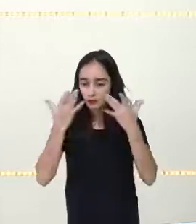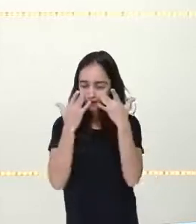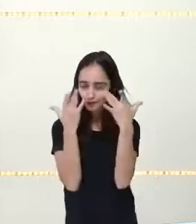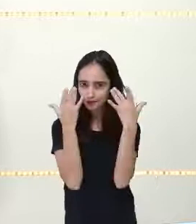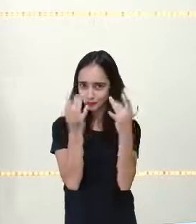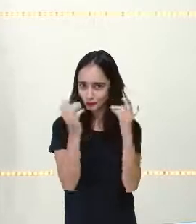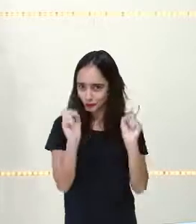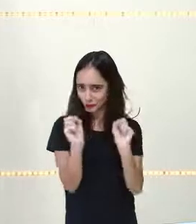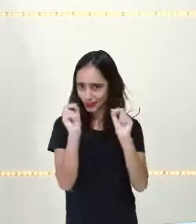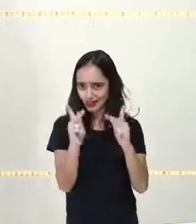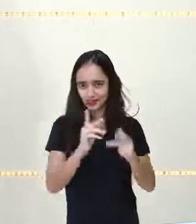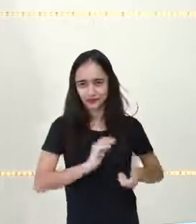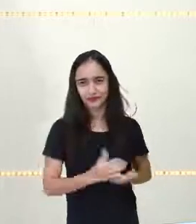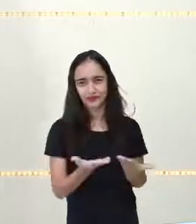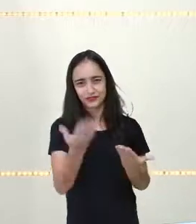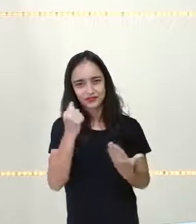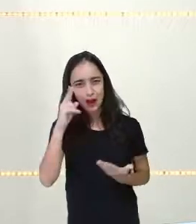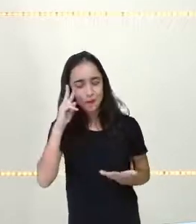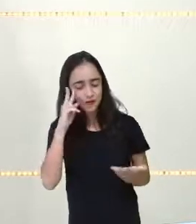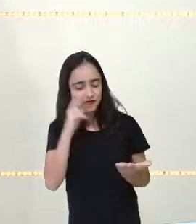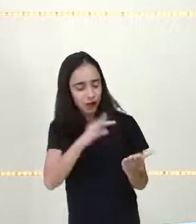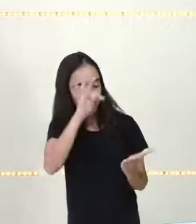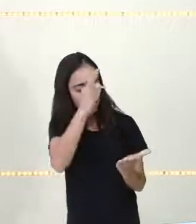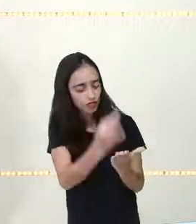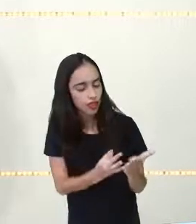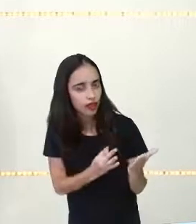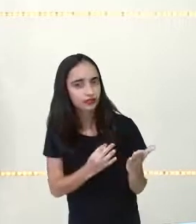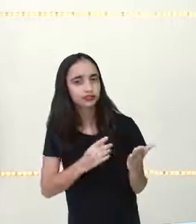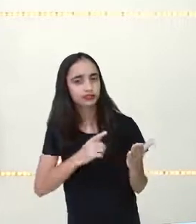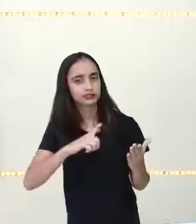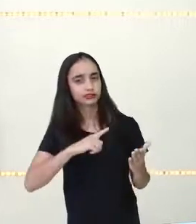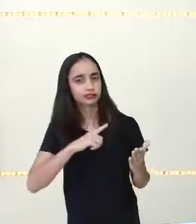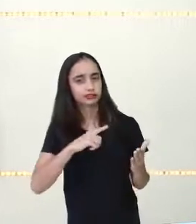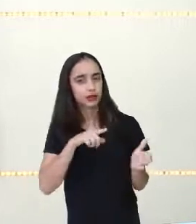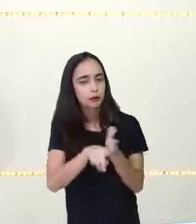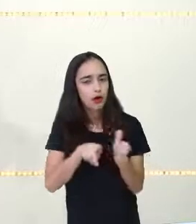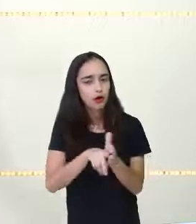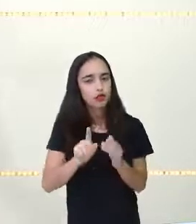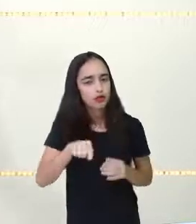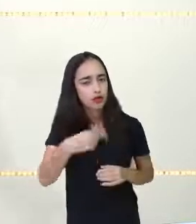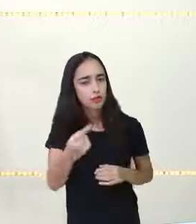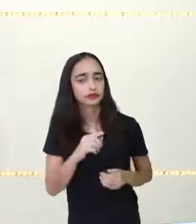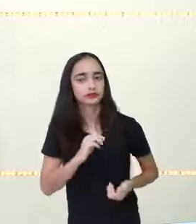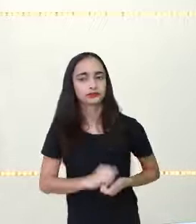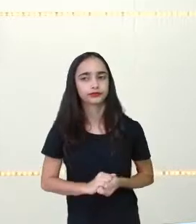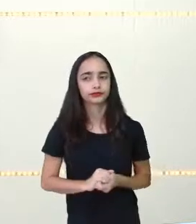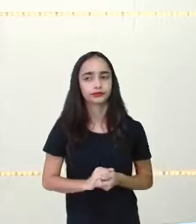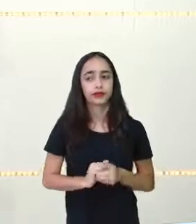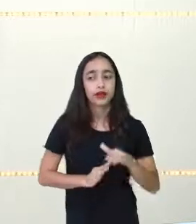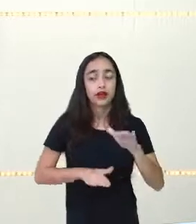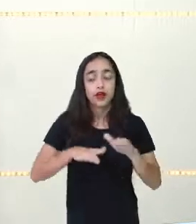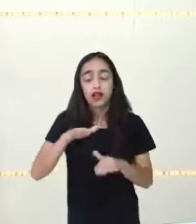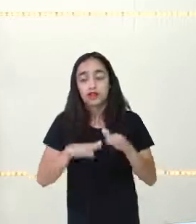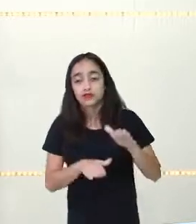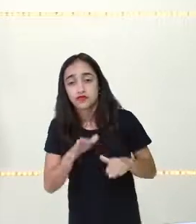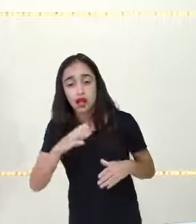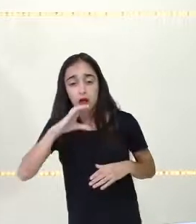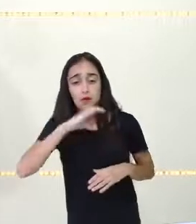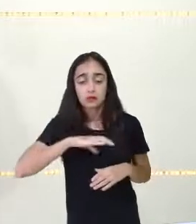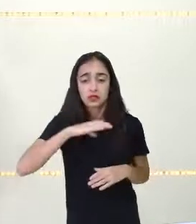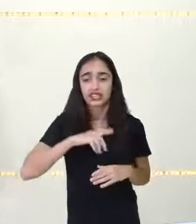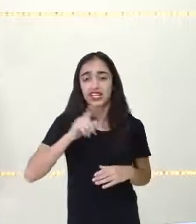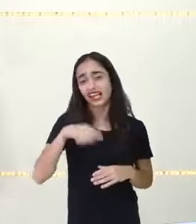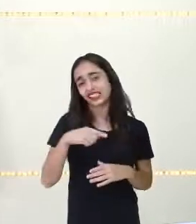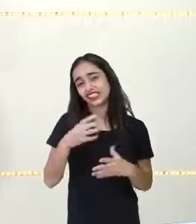vamos ver agora um texto e desse texto teremos questões Às vezes a prova da língua portuguesa é um pouco cansativa